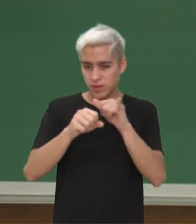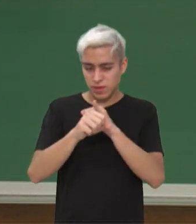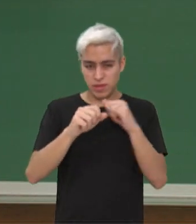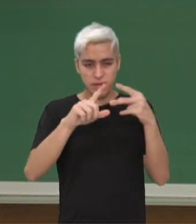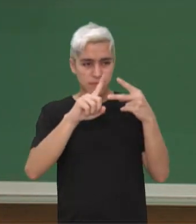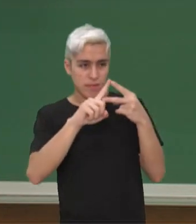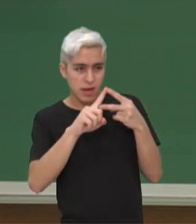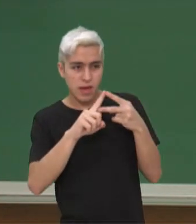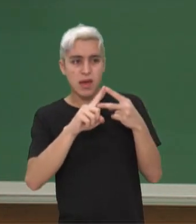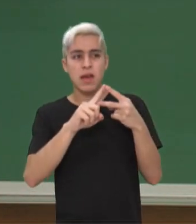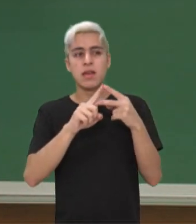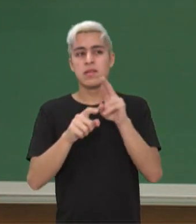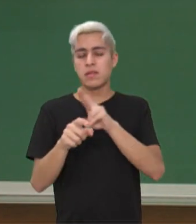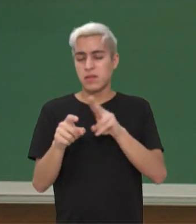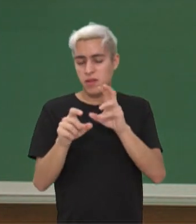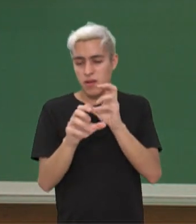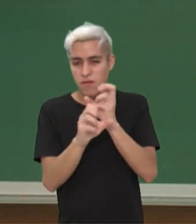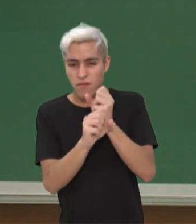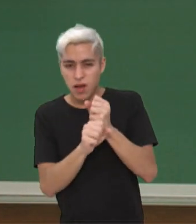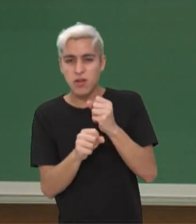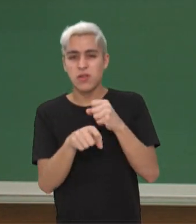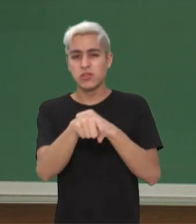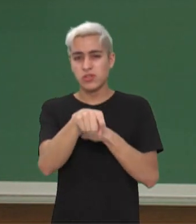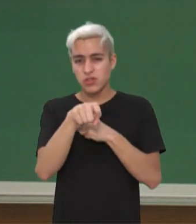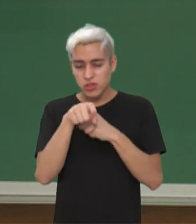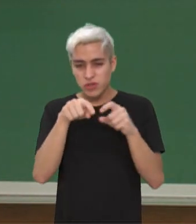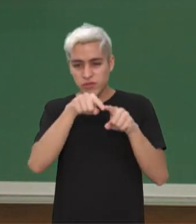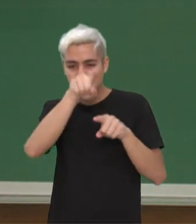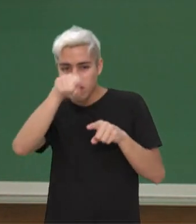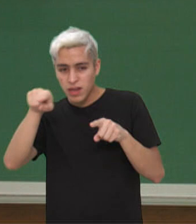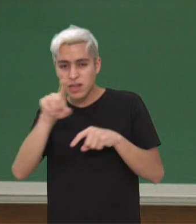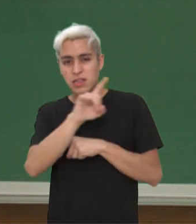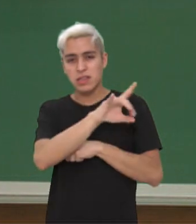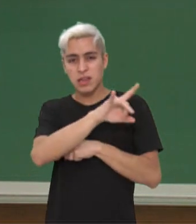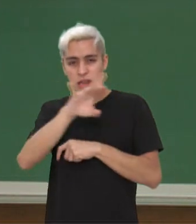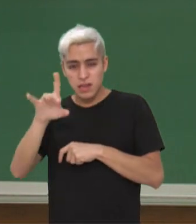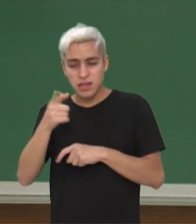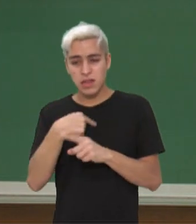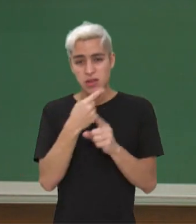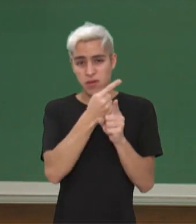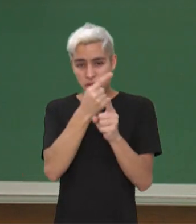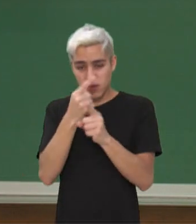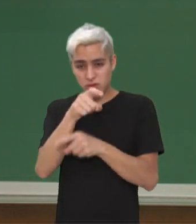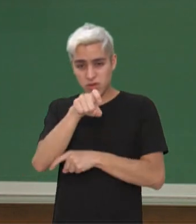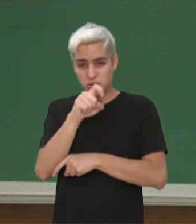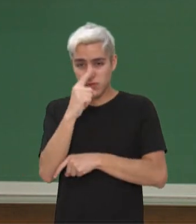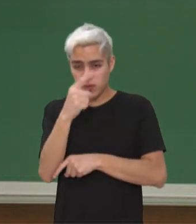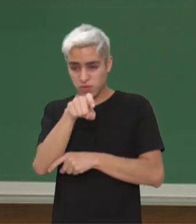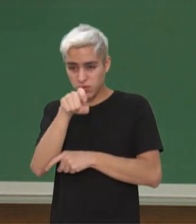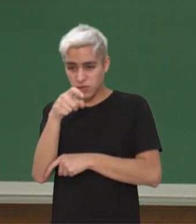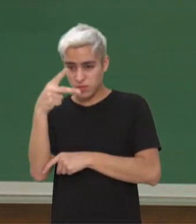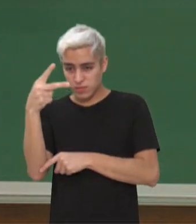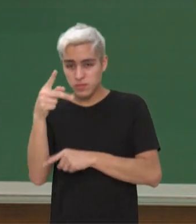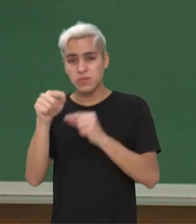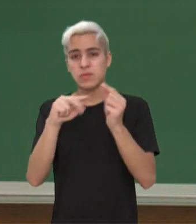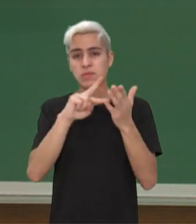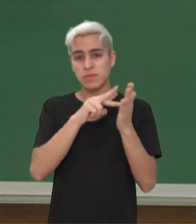valor de delta, depois o valor de x, né, da variável indicada, eu encontro x1 e x2, que